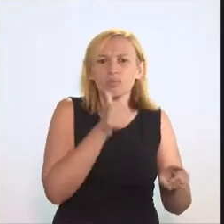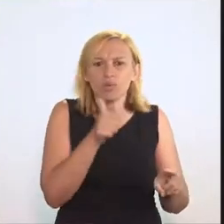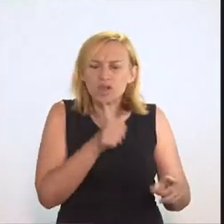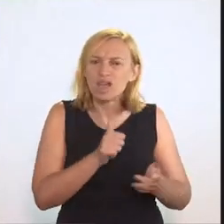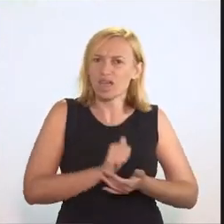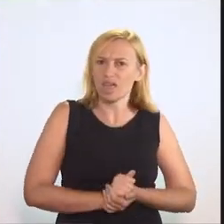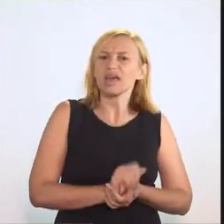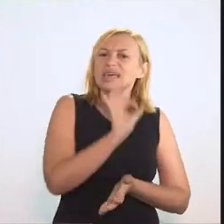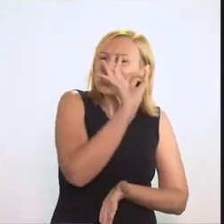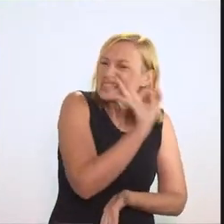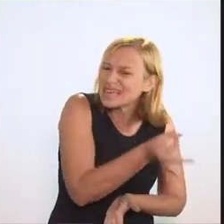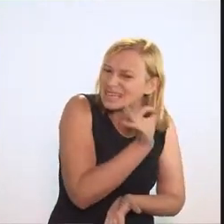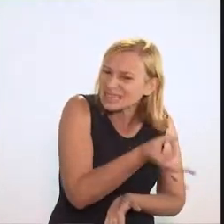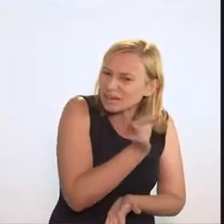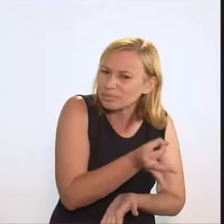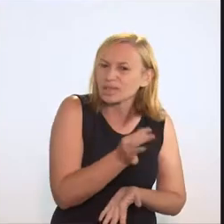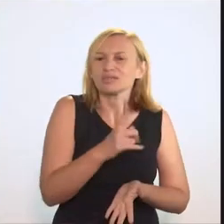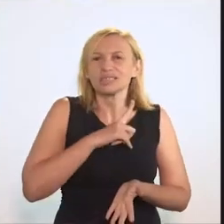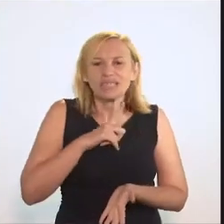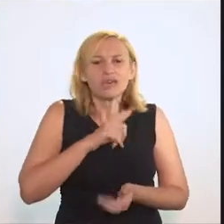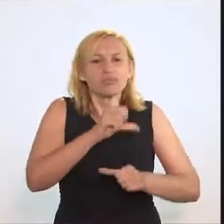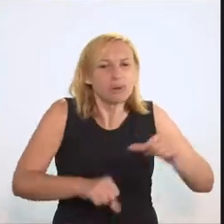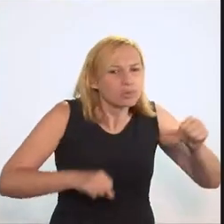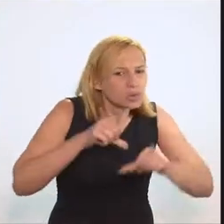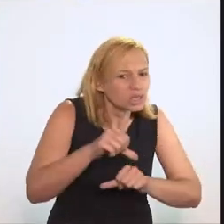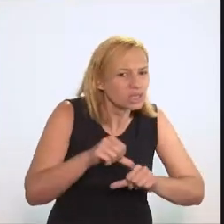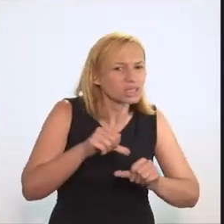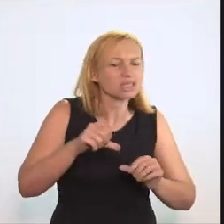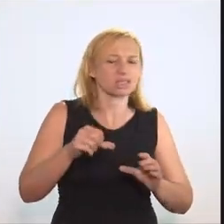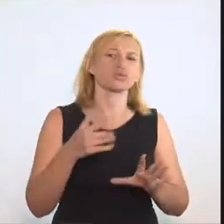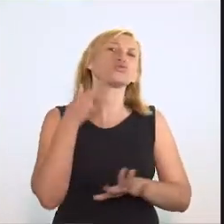filhas mulheres para que, de fato, a gente tenha uma